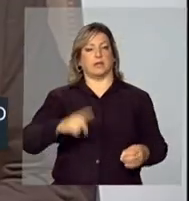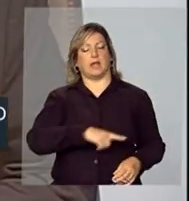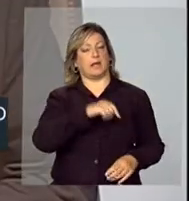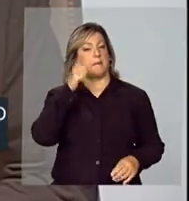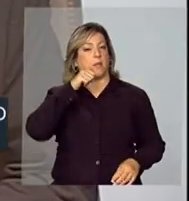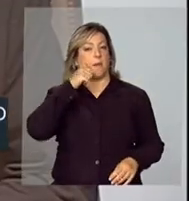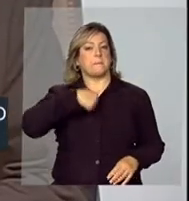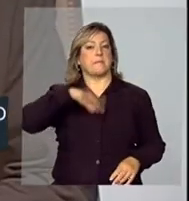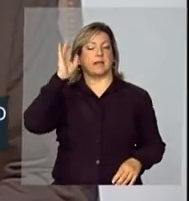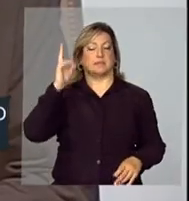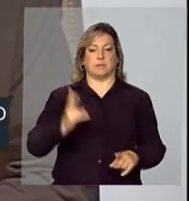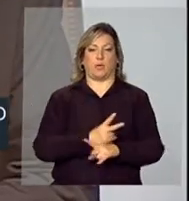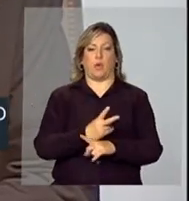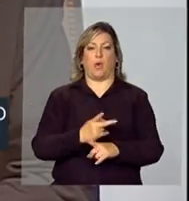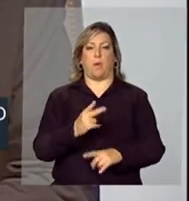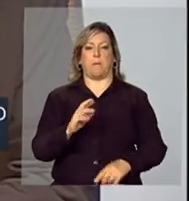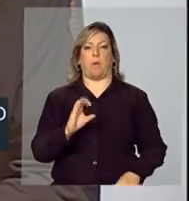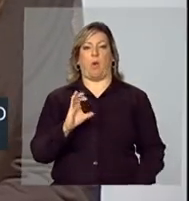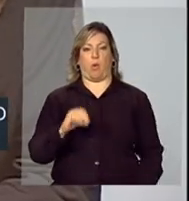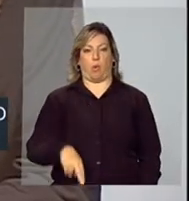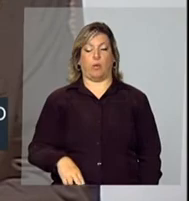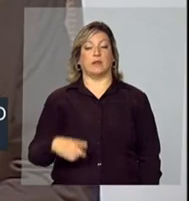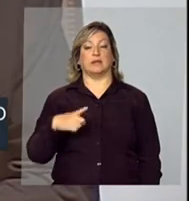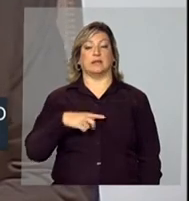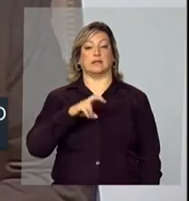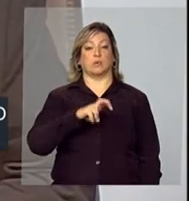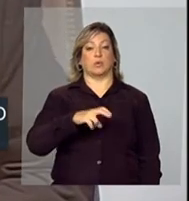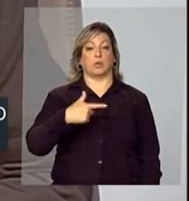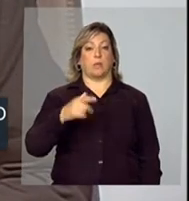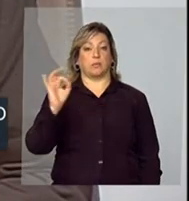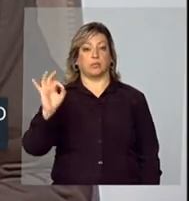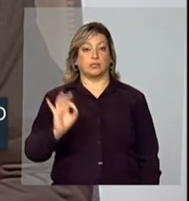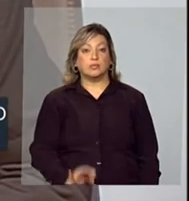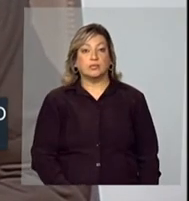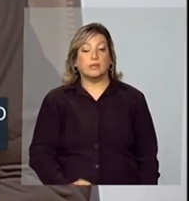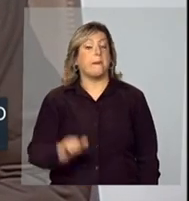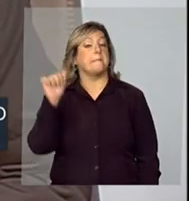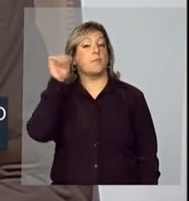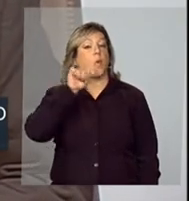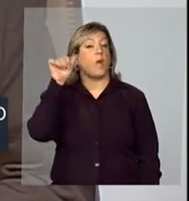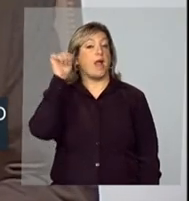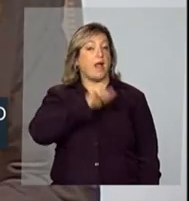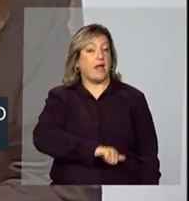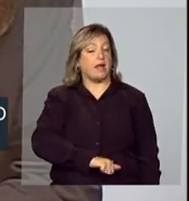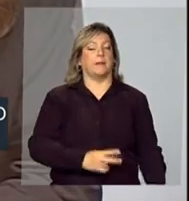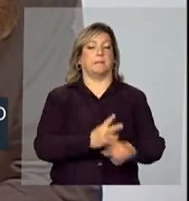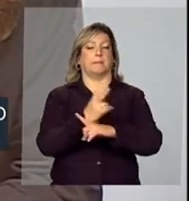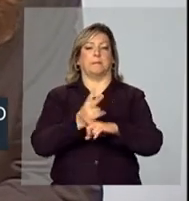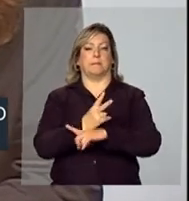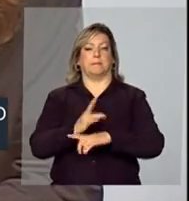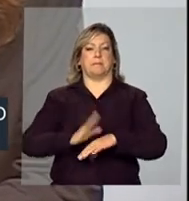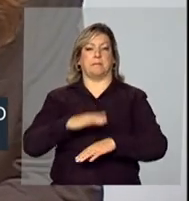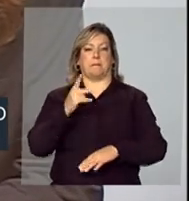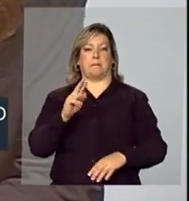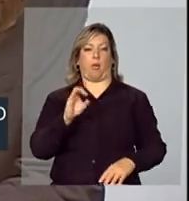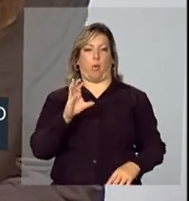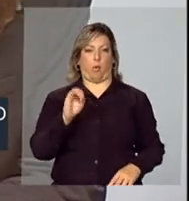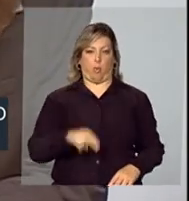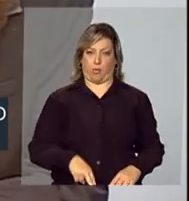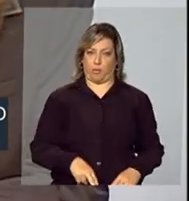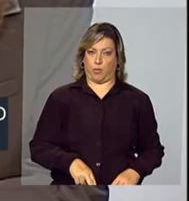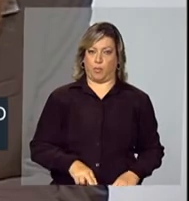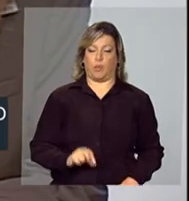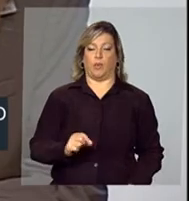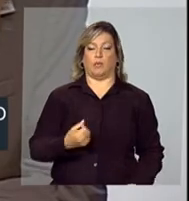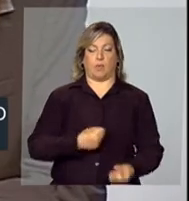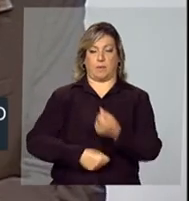procons foram 52 por cento de consumidor as que procuraram os procons durante